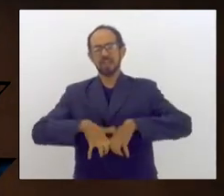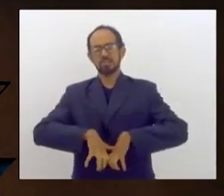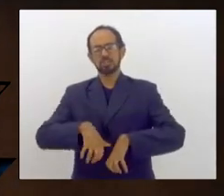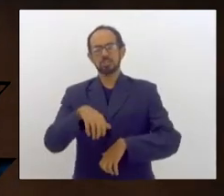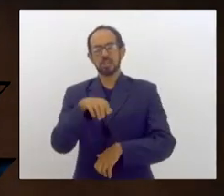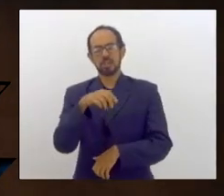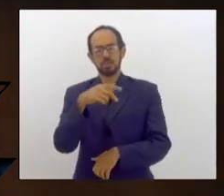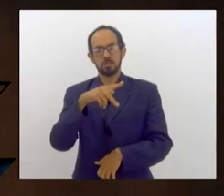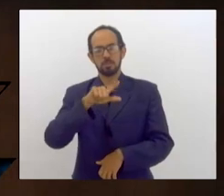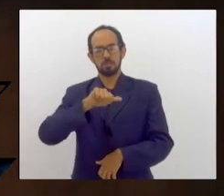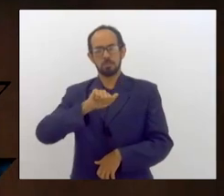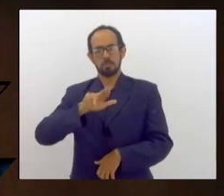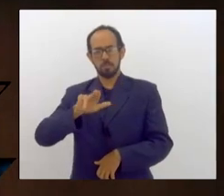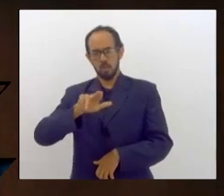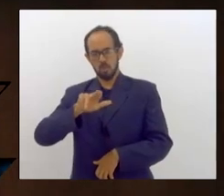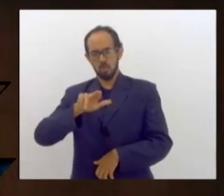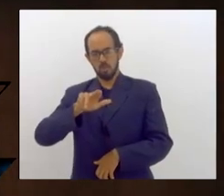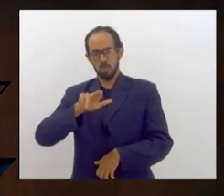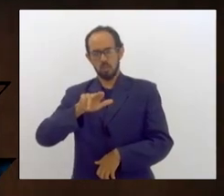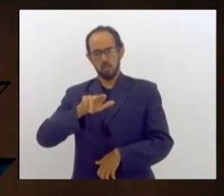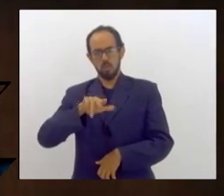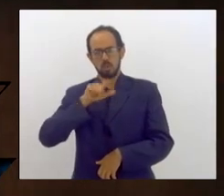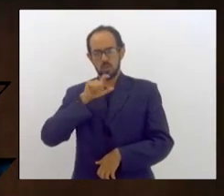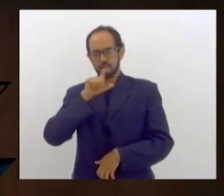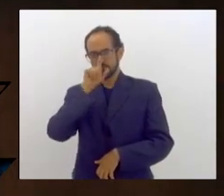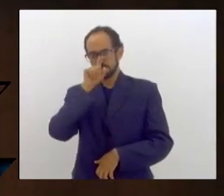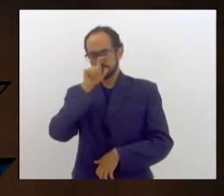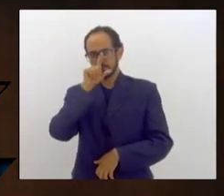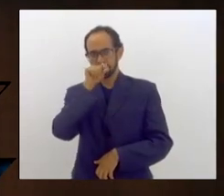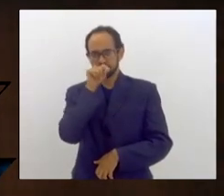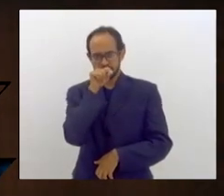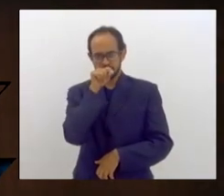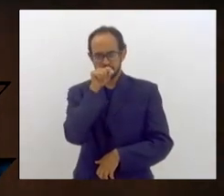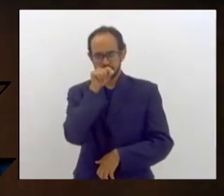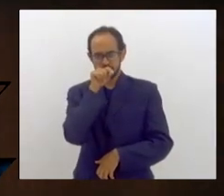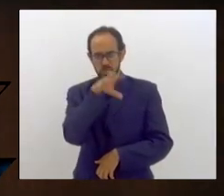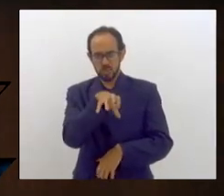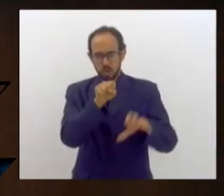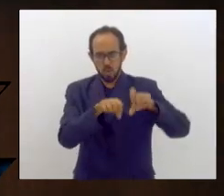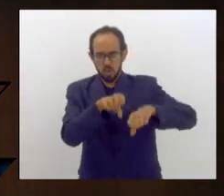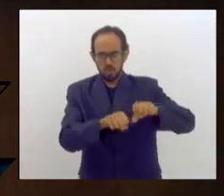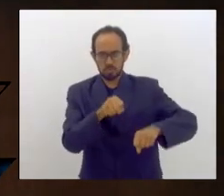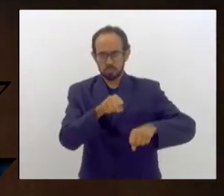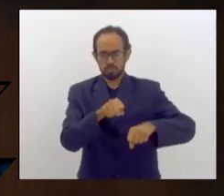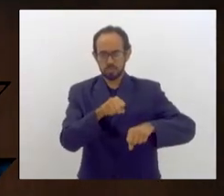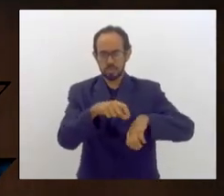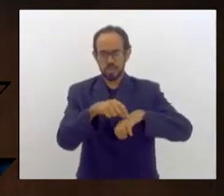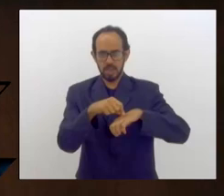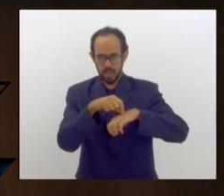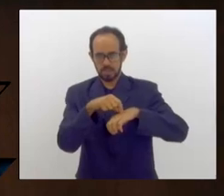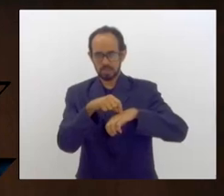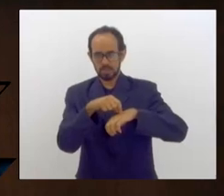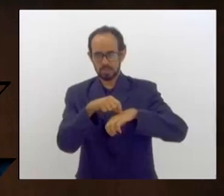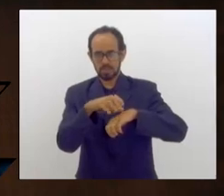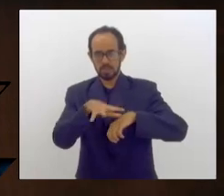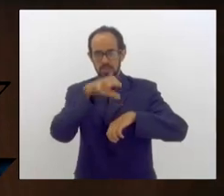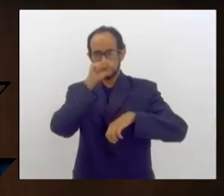Carniceiros ganham prêmios na terra onde bebês respiram gás lacrimogêneo.